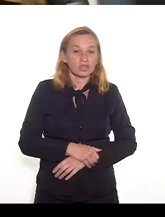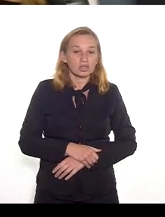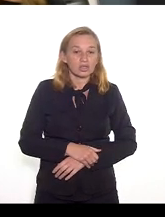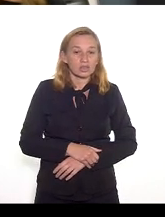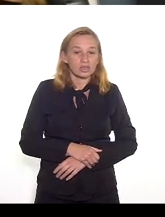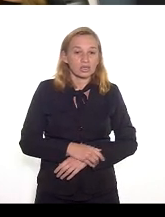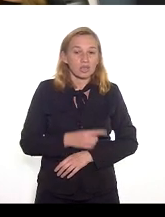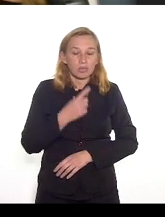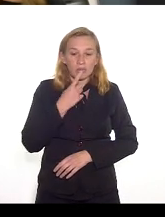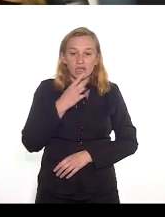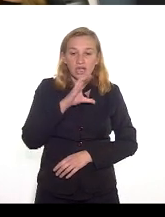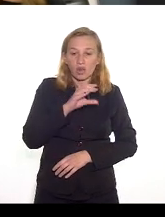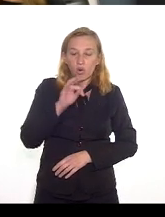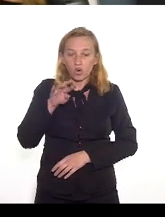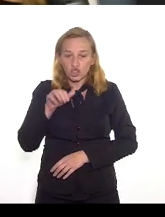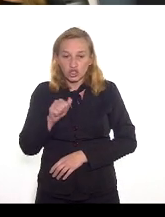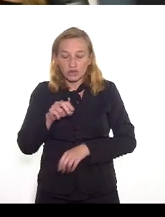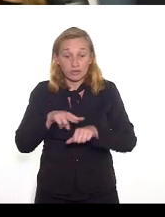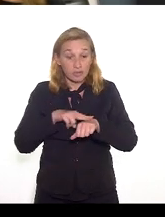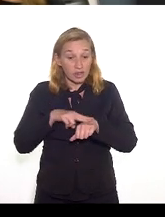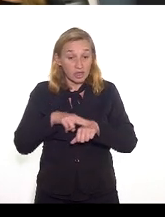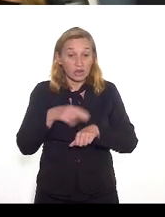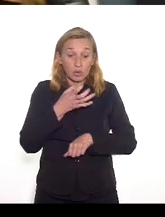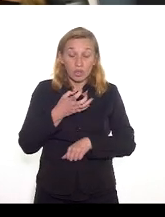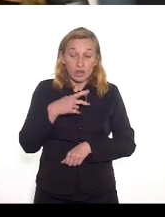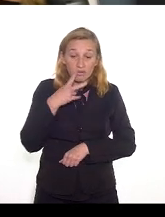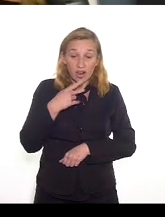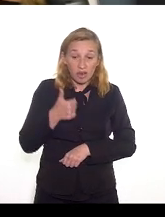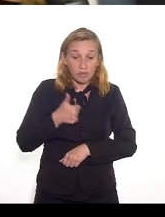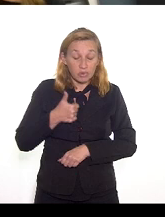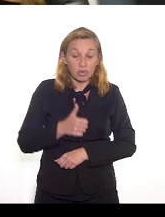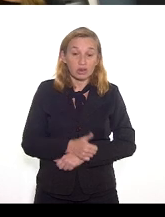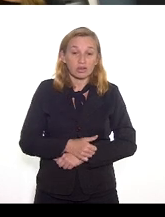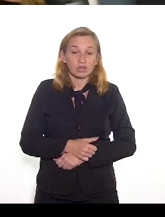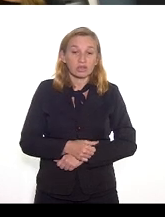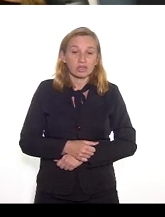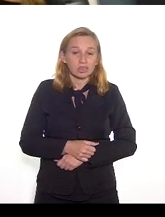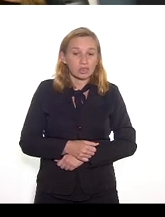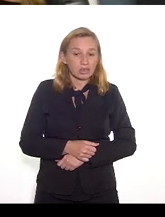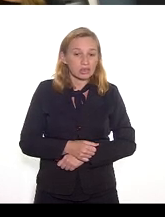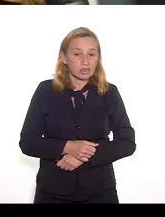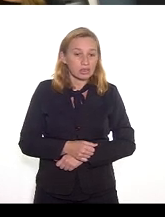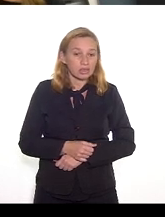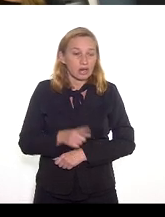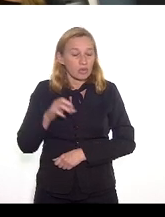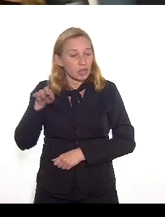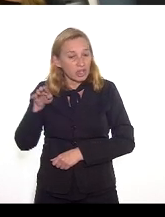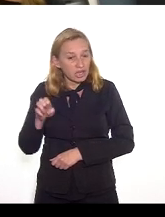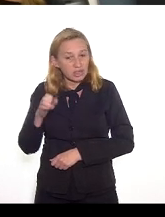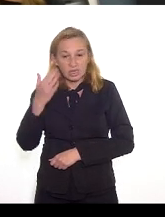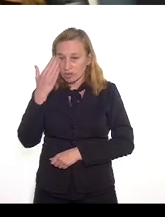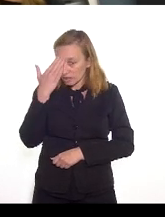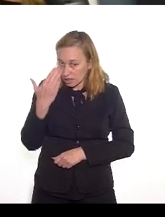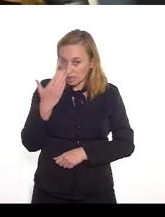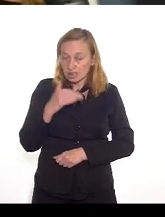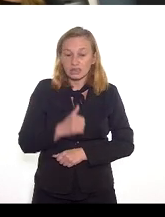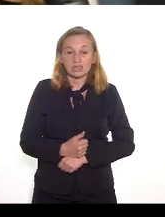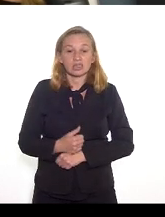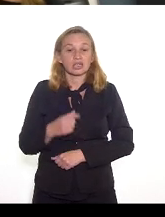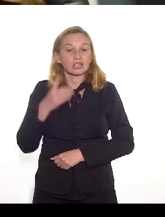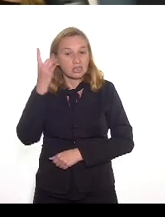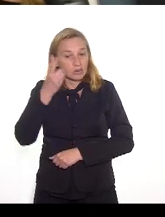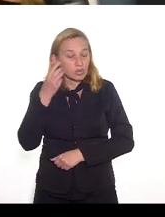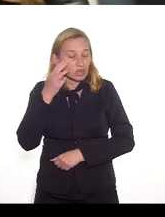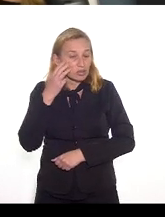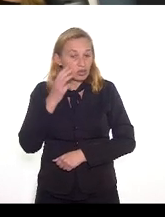da Costa Verde. E eu quero aqui, em primeiro lugar, agradecer, né, ao almirante Edésio, né, ao deputado